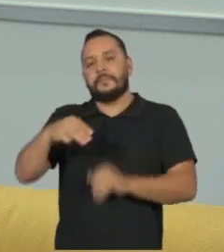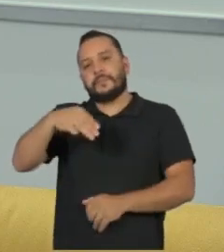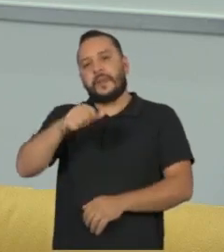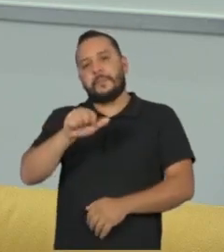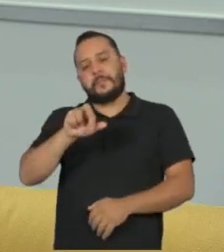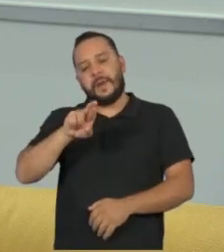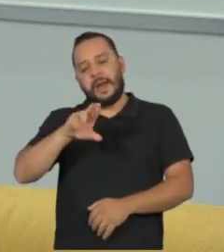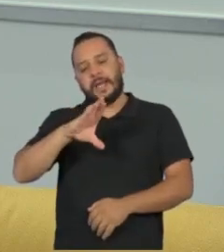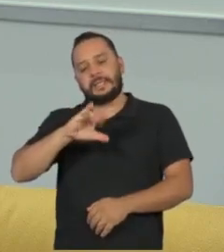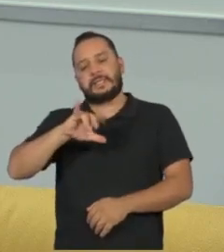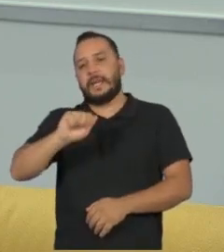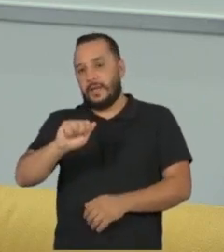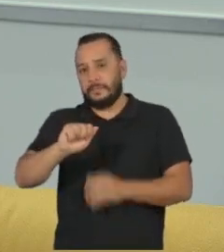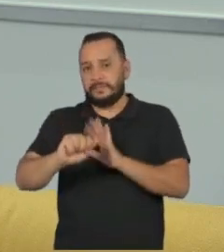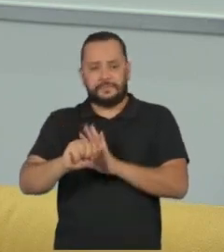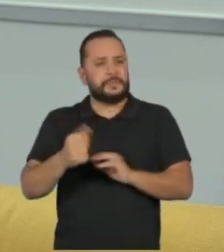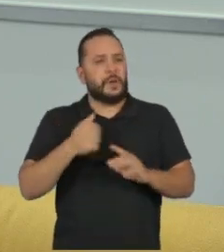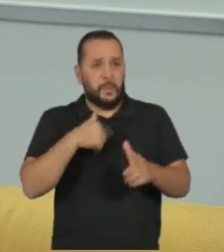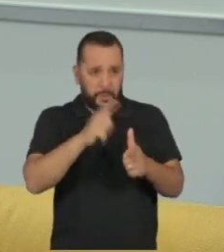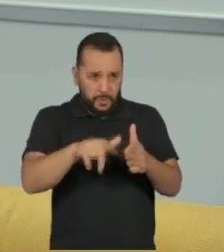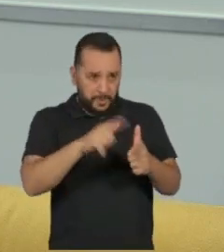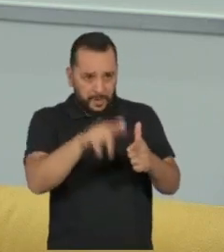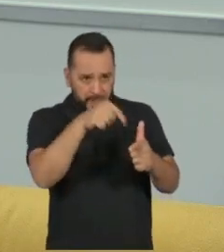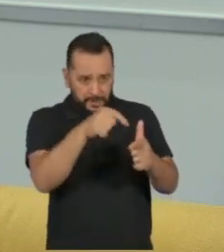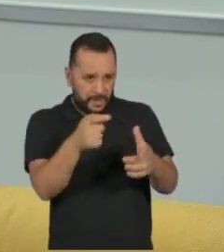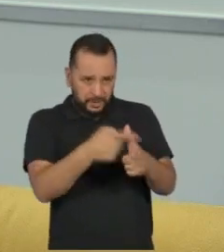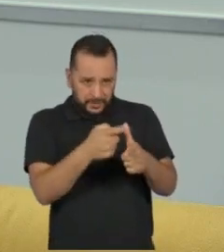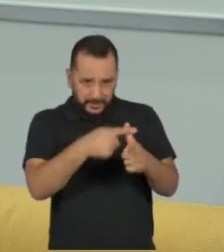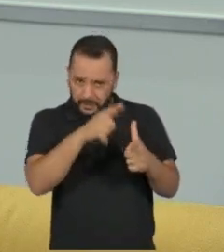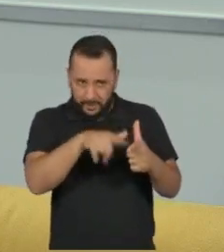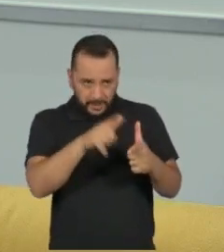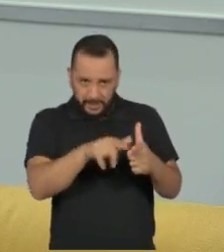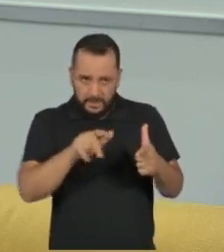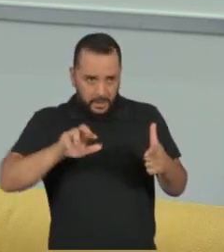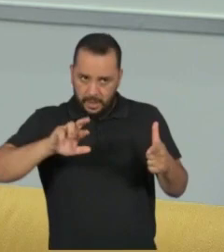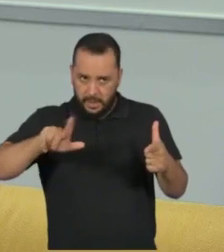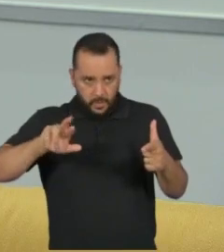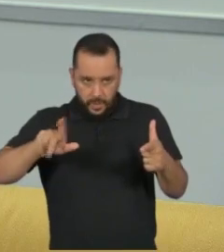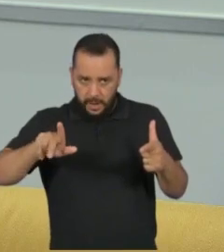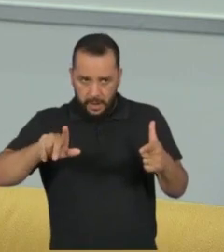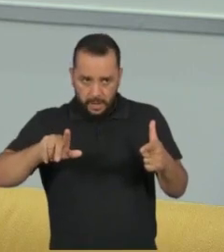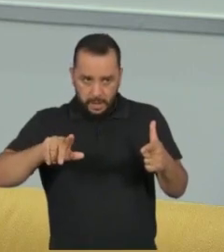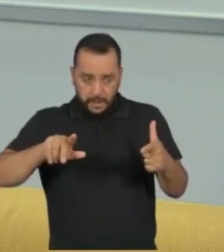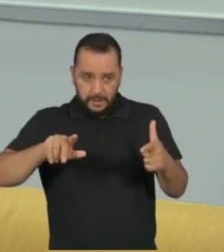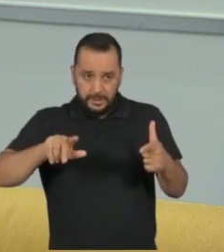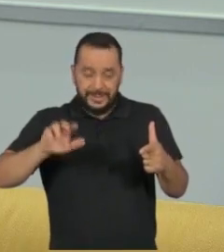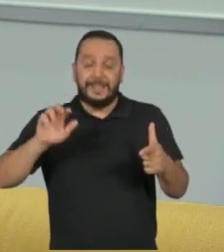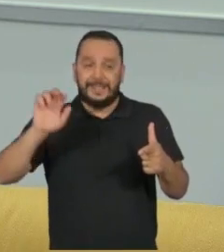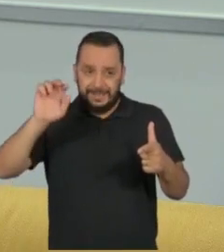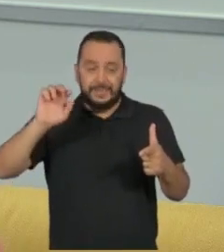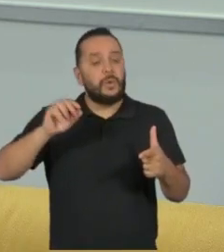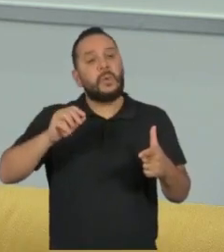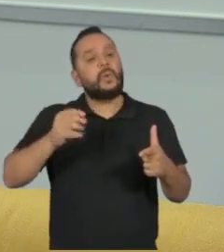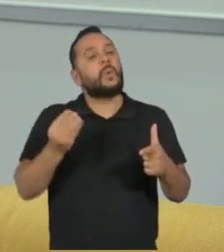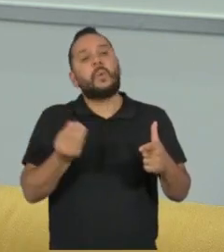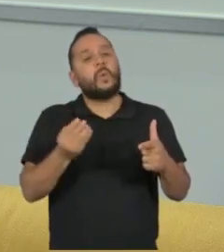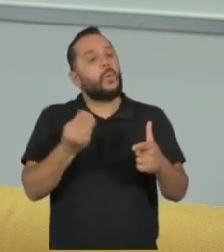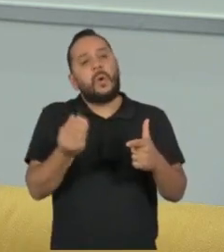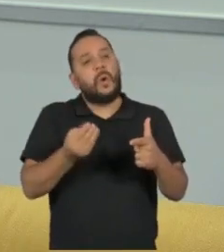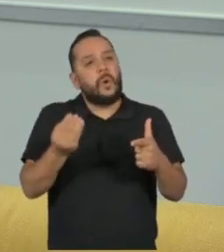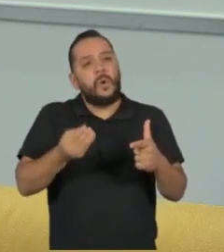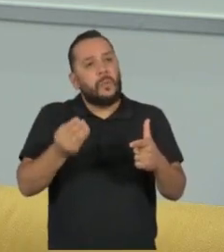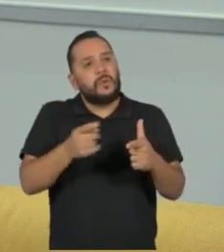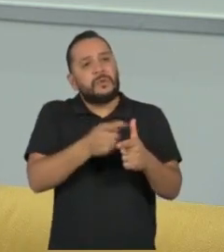o problema não é a dívida em si, não é o fazer dívida, e sim qual é a dívida que eu